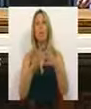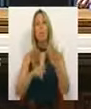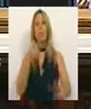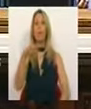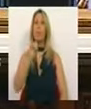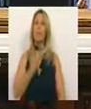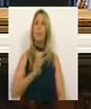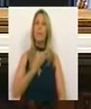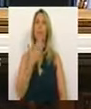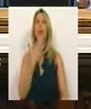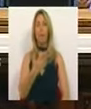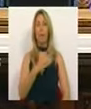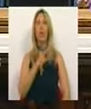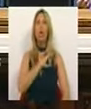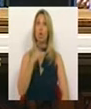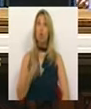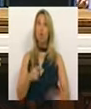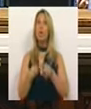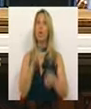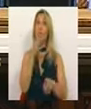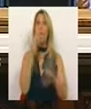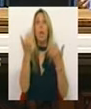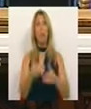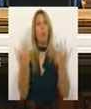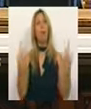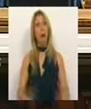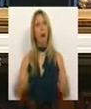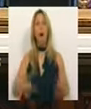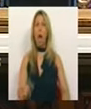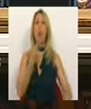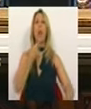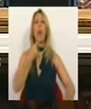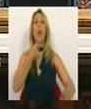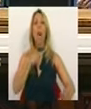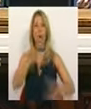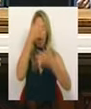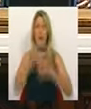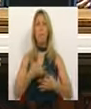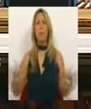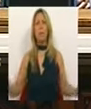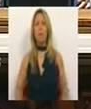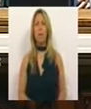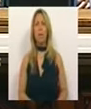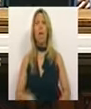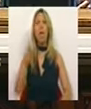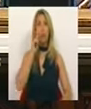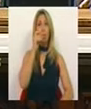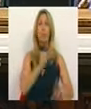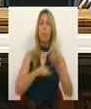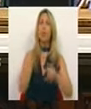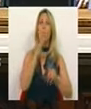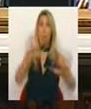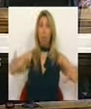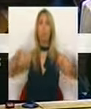Muito obrigada. Senhores deputados, há limites para a demagogia e para a decência. Senhoras e senhores deputados, podem dizer o